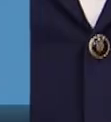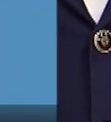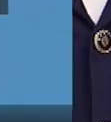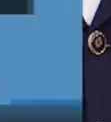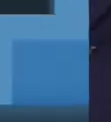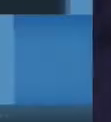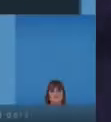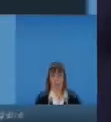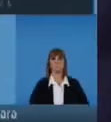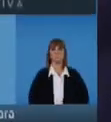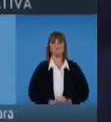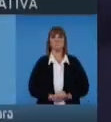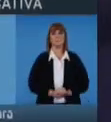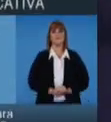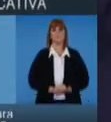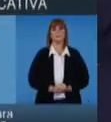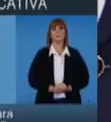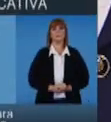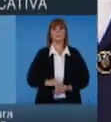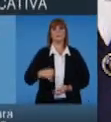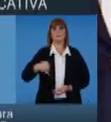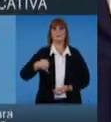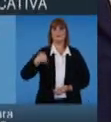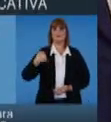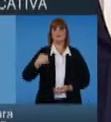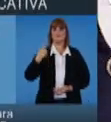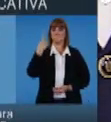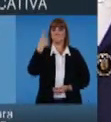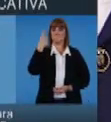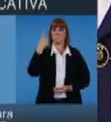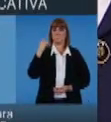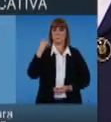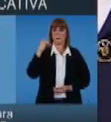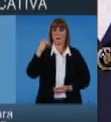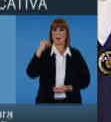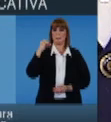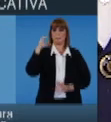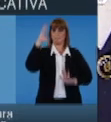Mais um Manhã do Rony no ar. E eu começo essa segunda-feira